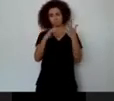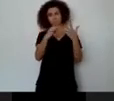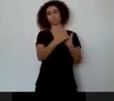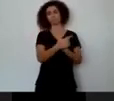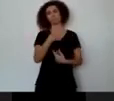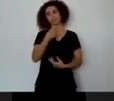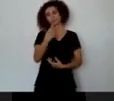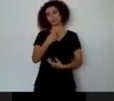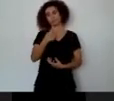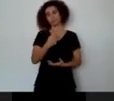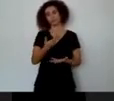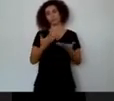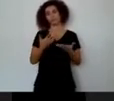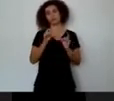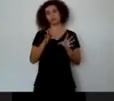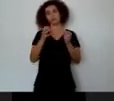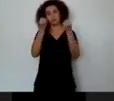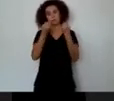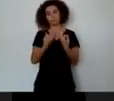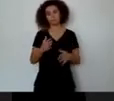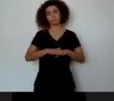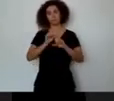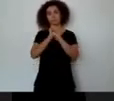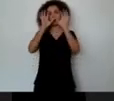que eu gostaria de ressaltar.